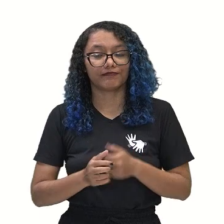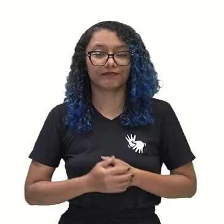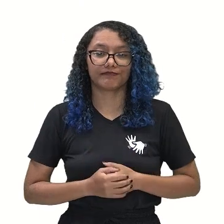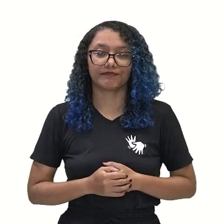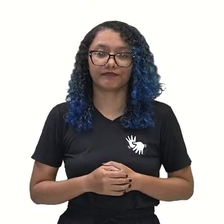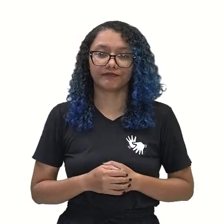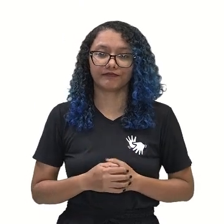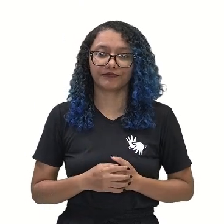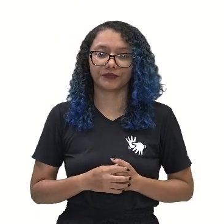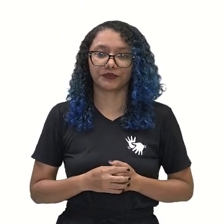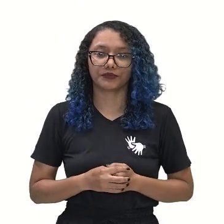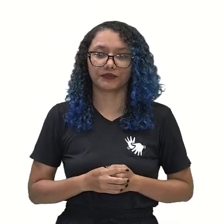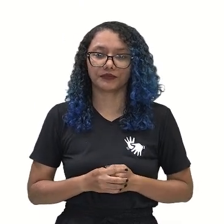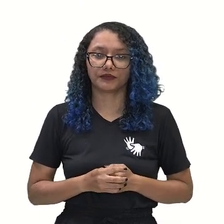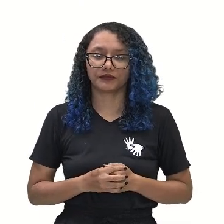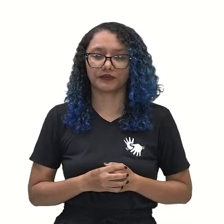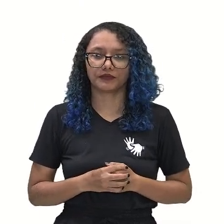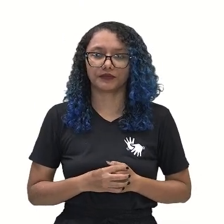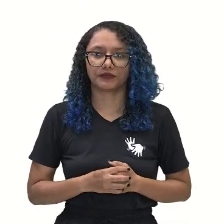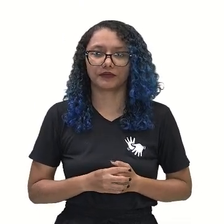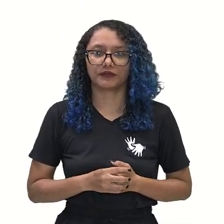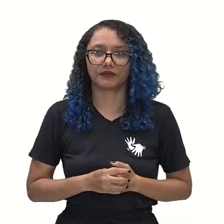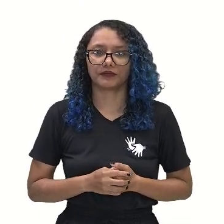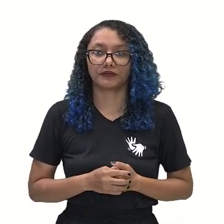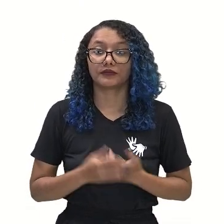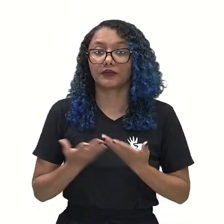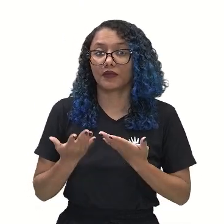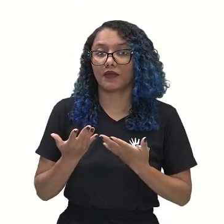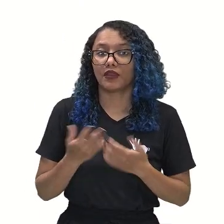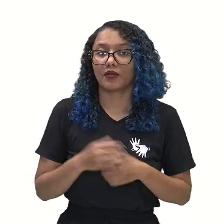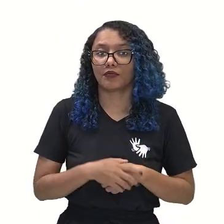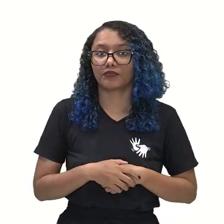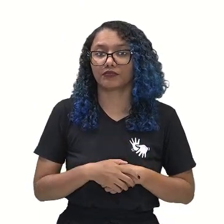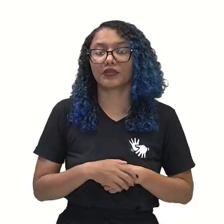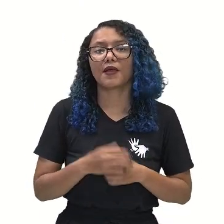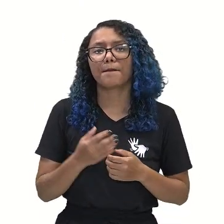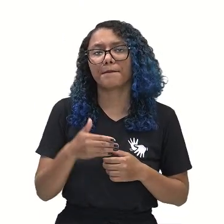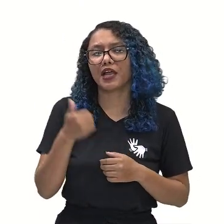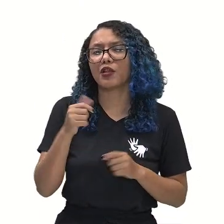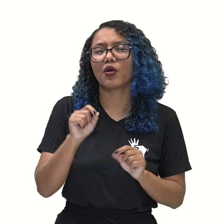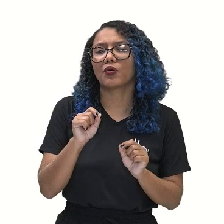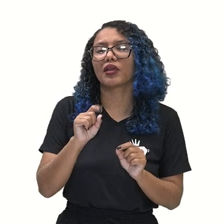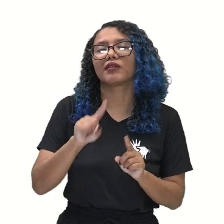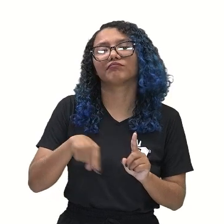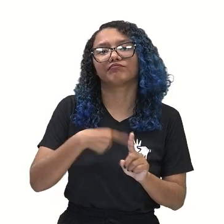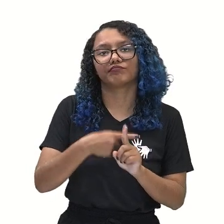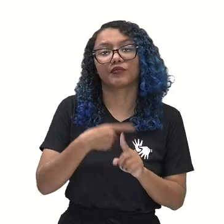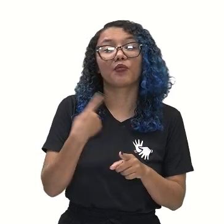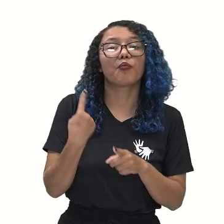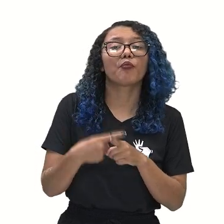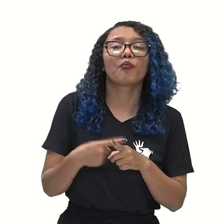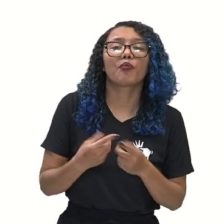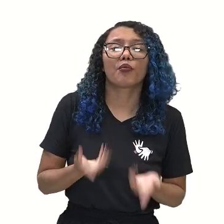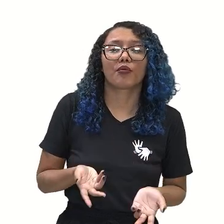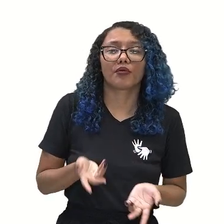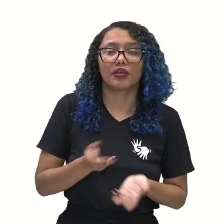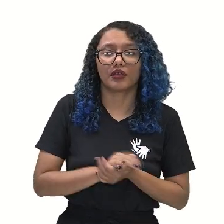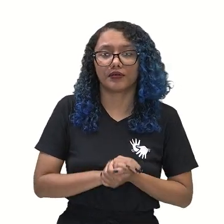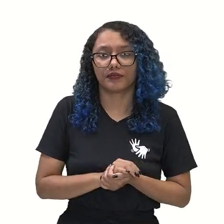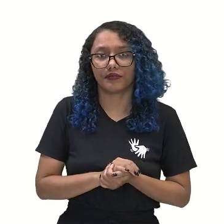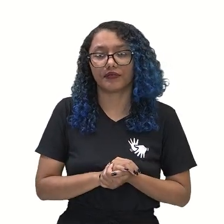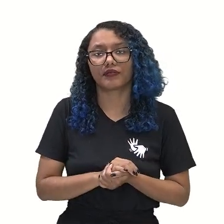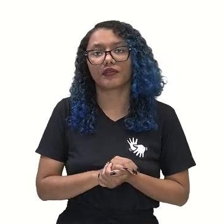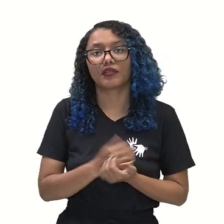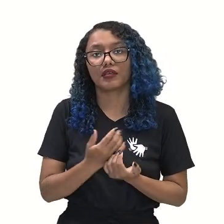substituição. Beleza? Olha aí. Aqui, olha, é melhor você ir pelo menos da adição. Por quê? Faça com que você desapareça uma